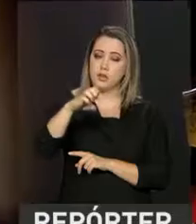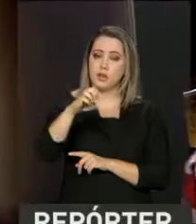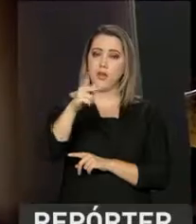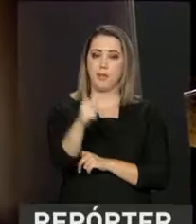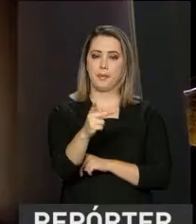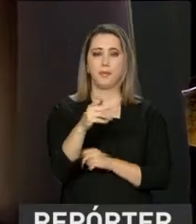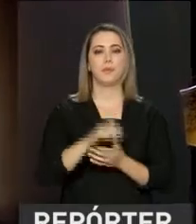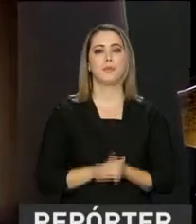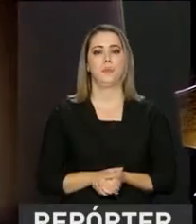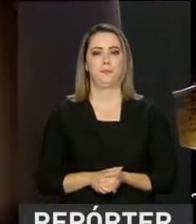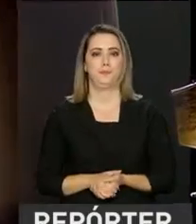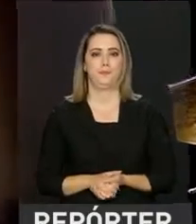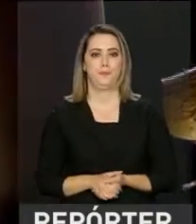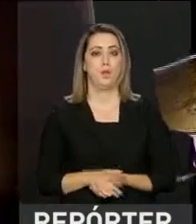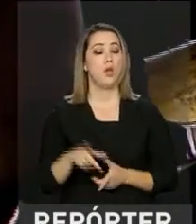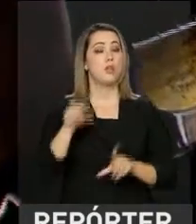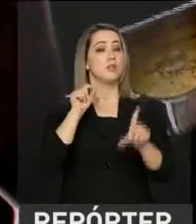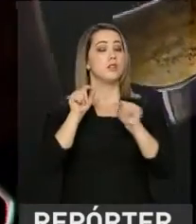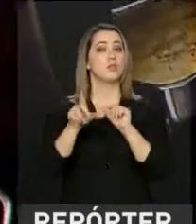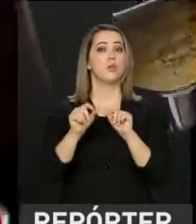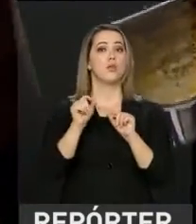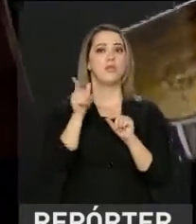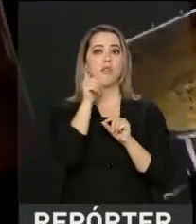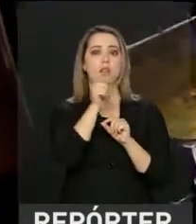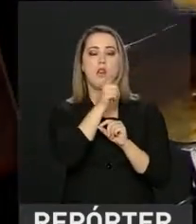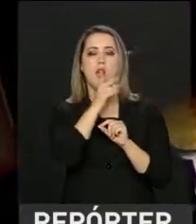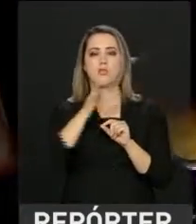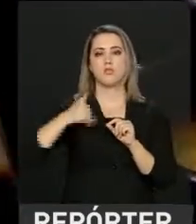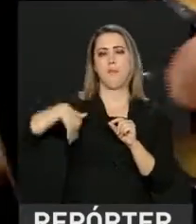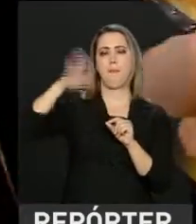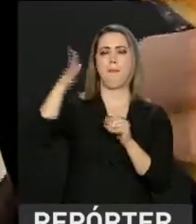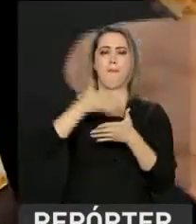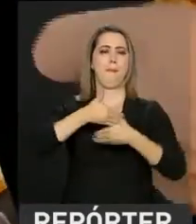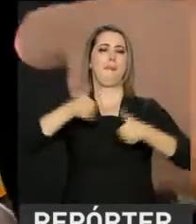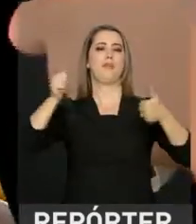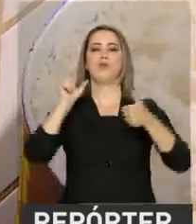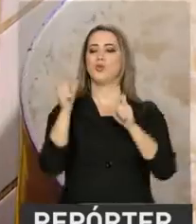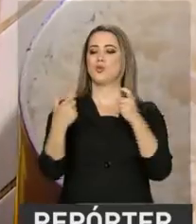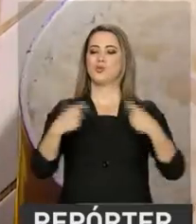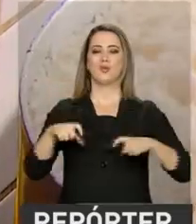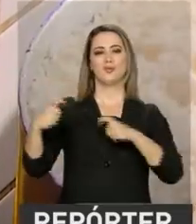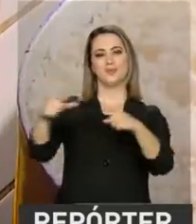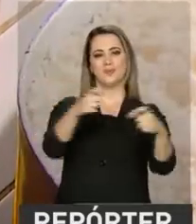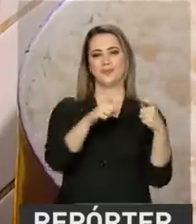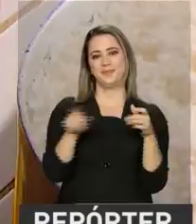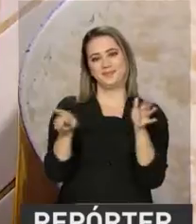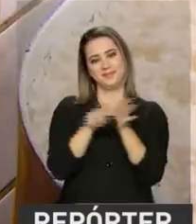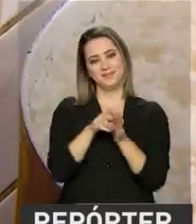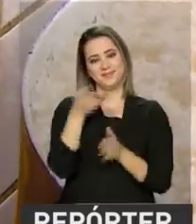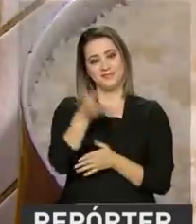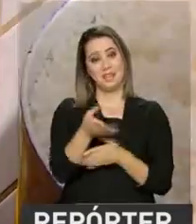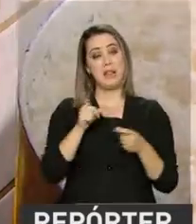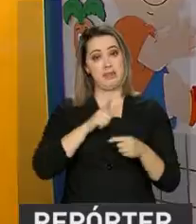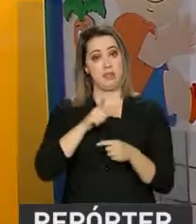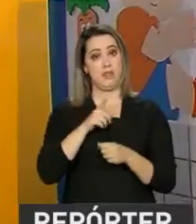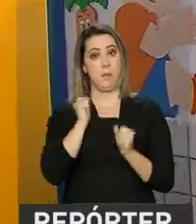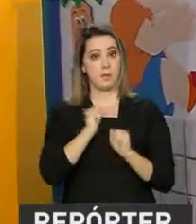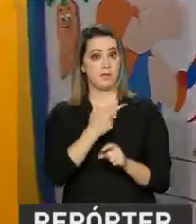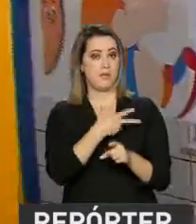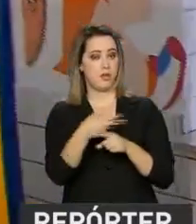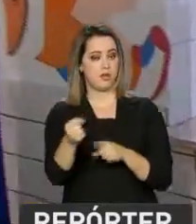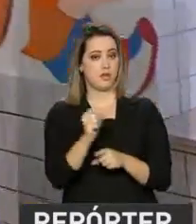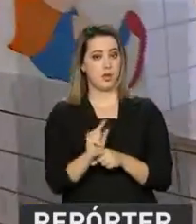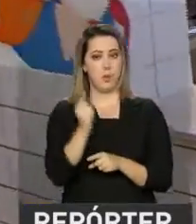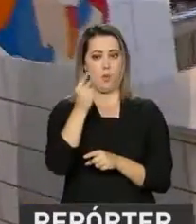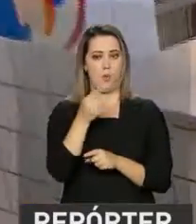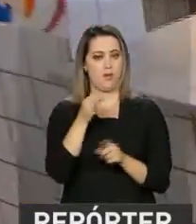federal vão ser selecionadas as receitas mais caprichados de cada região para chegar com chances de vitória uma